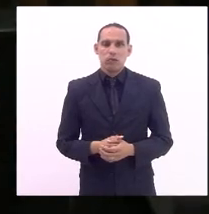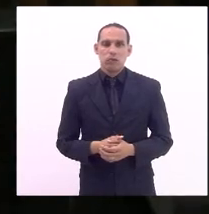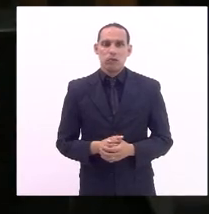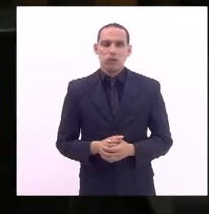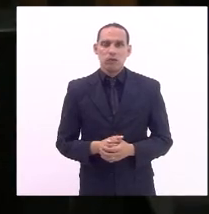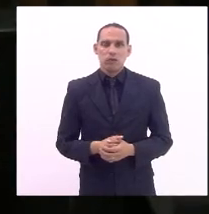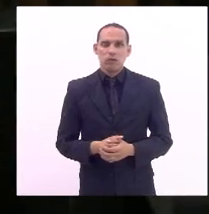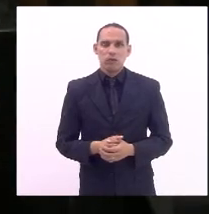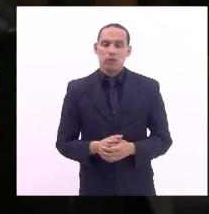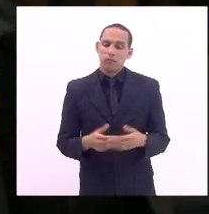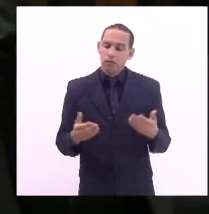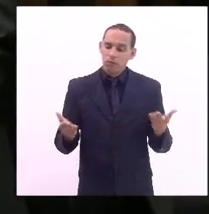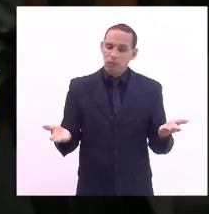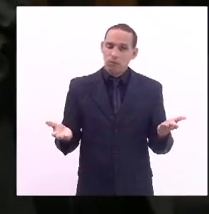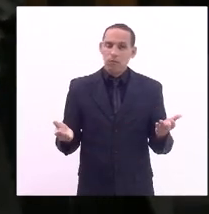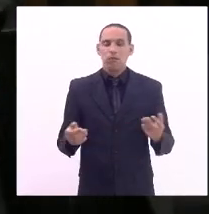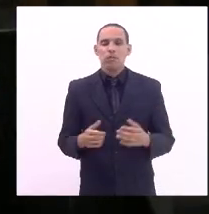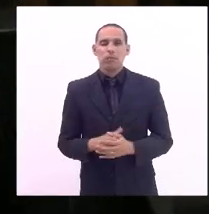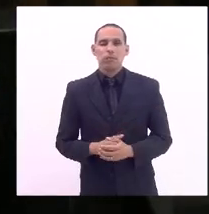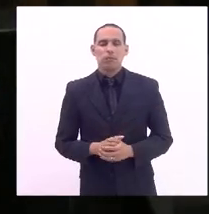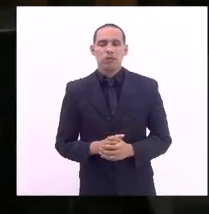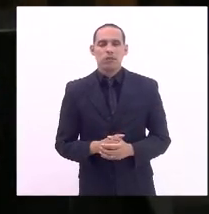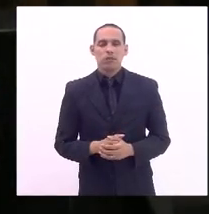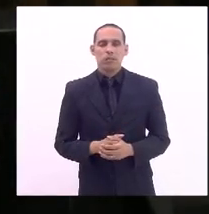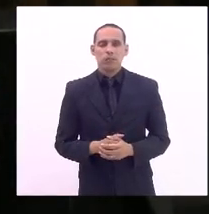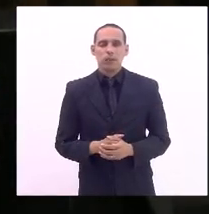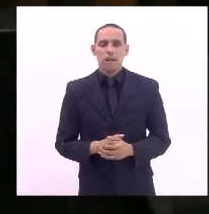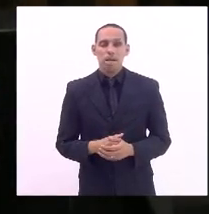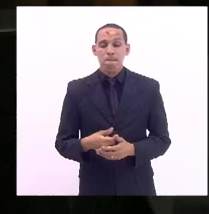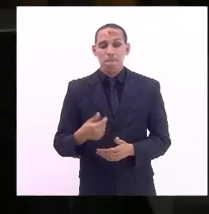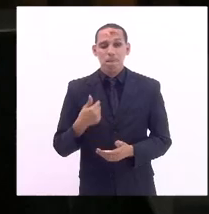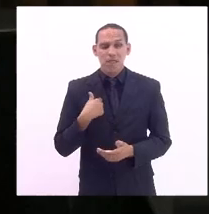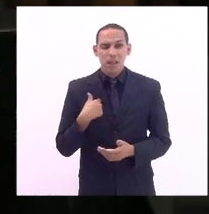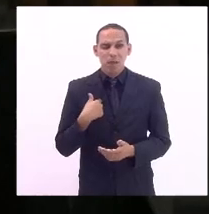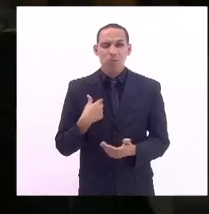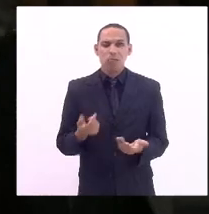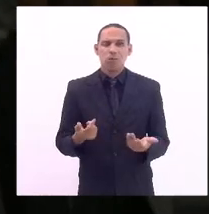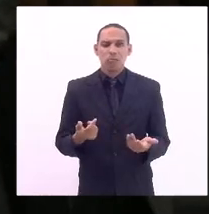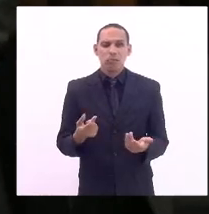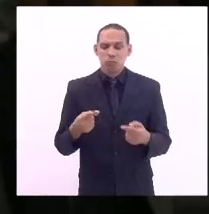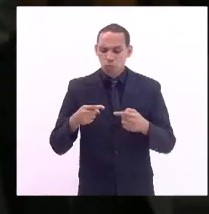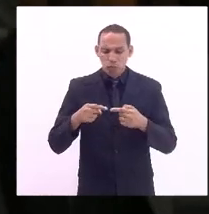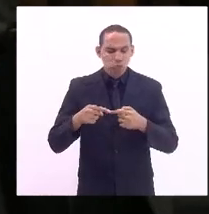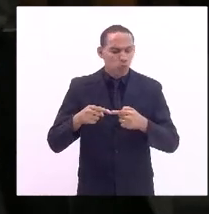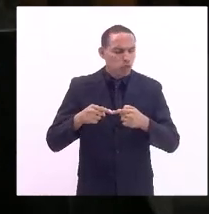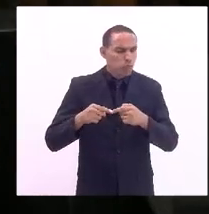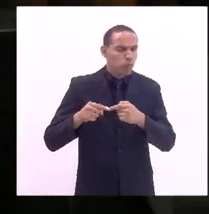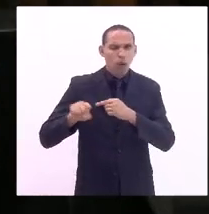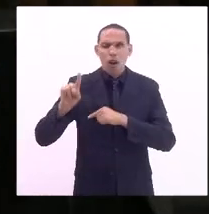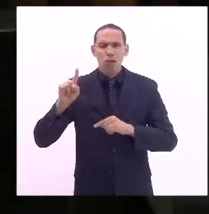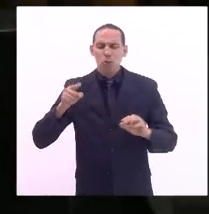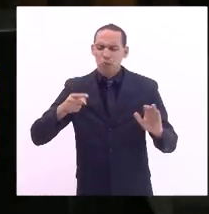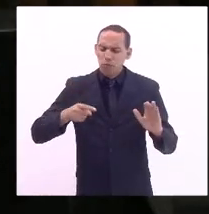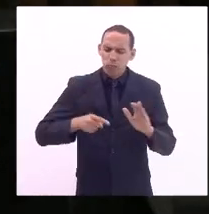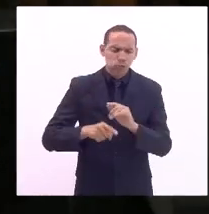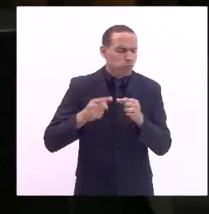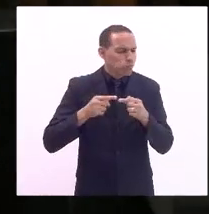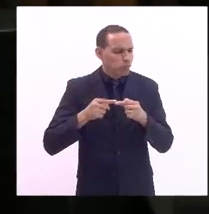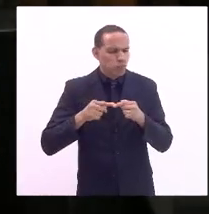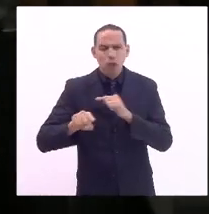Em assim sendo, senhora presidente, o que eu estou profundamente discordando do projeto